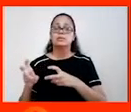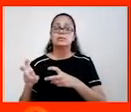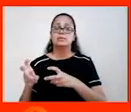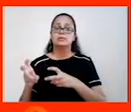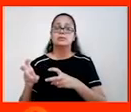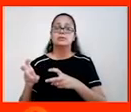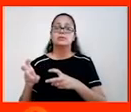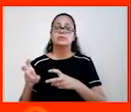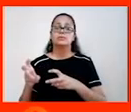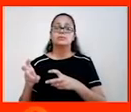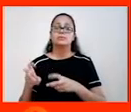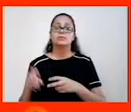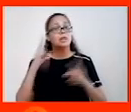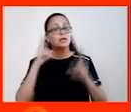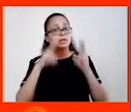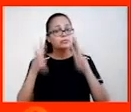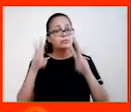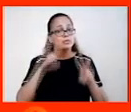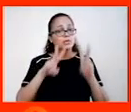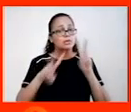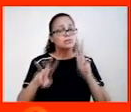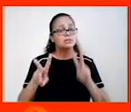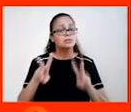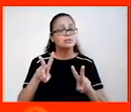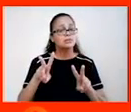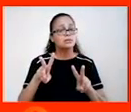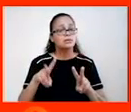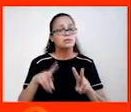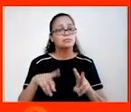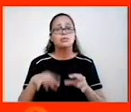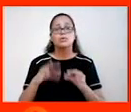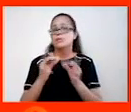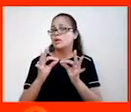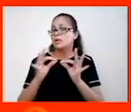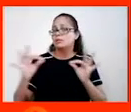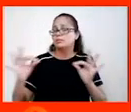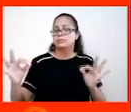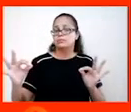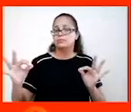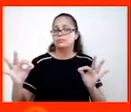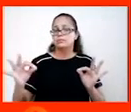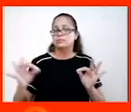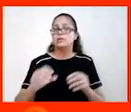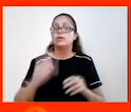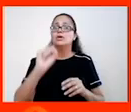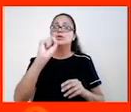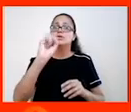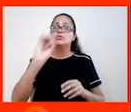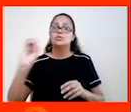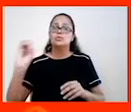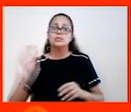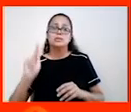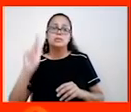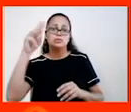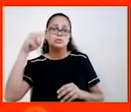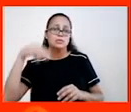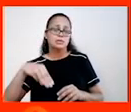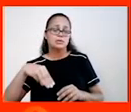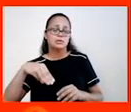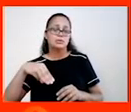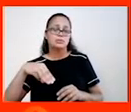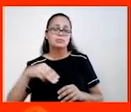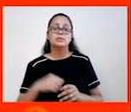certo? Então a gente consegue visualizar aqui essa extensão aqui de 800 quilômetros e a largura, né, que ocupa